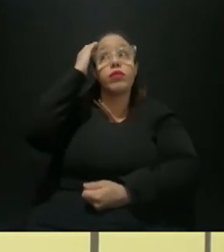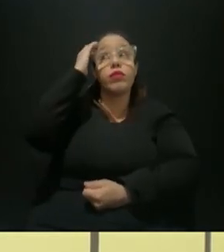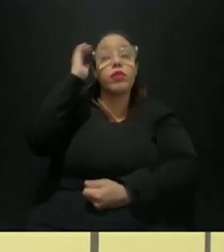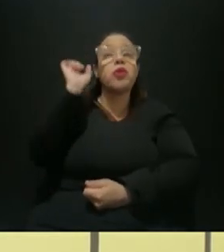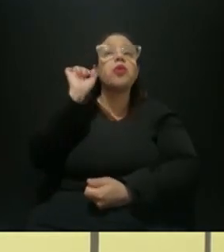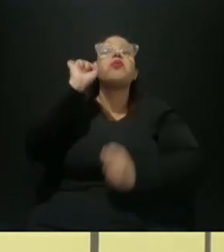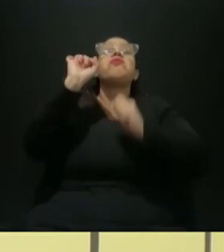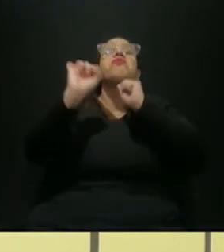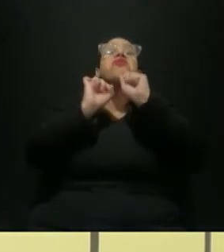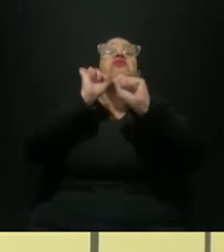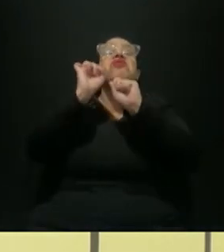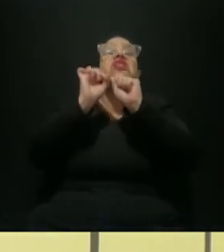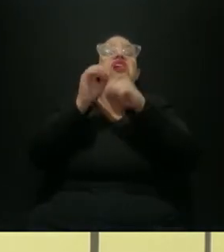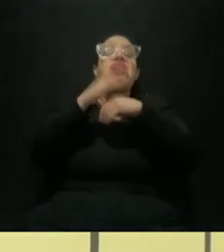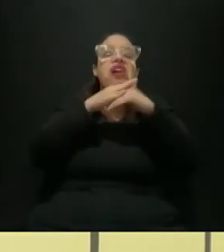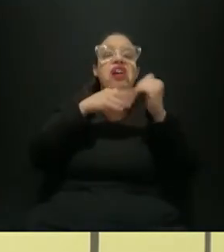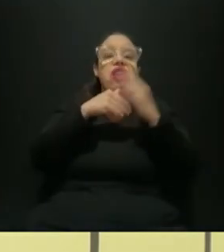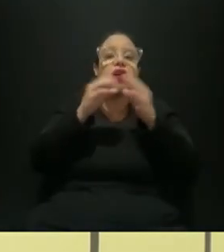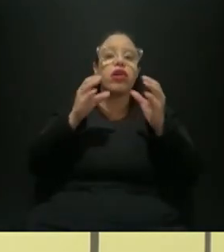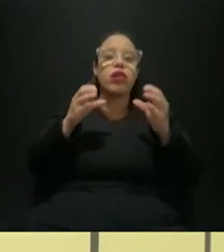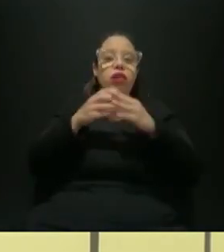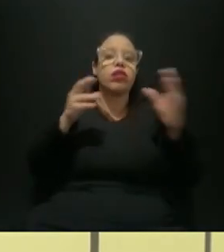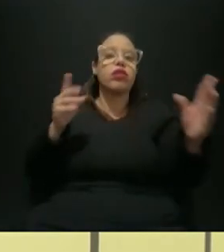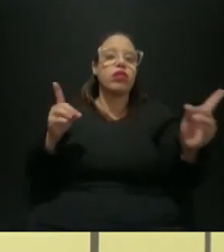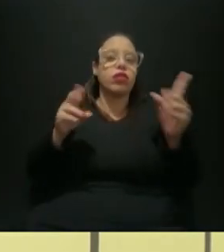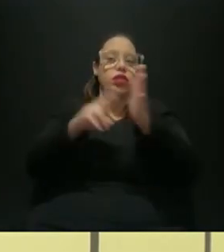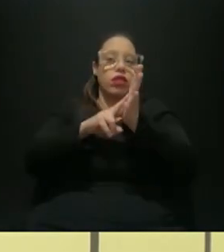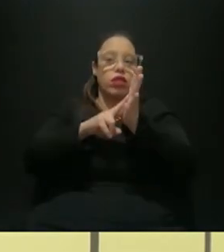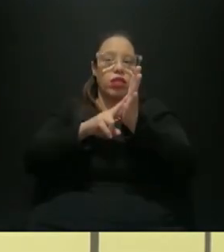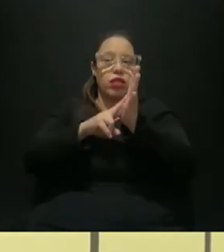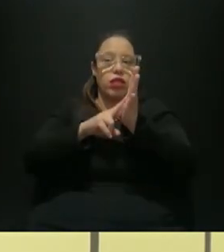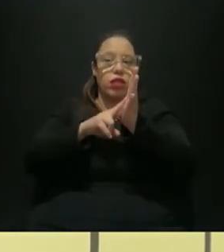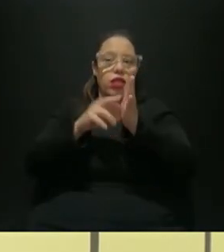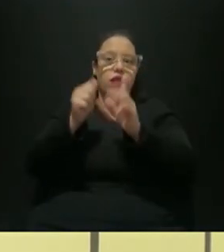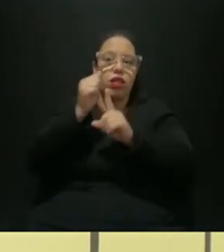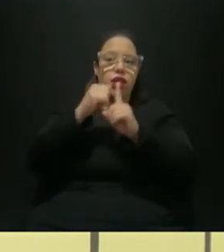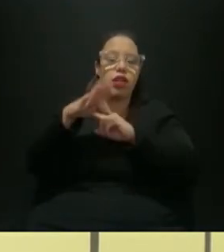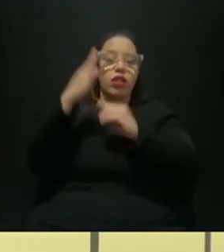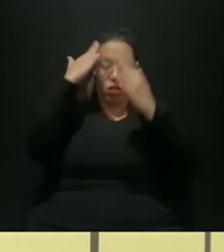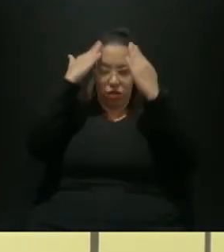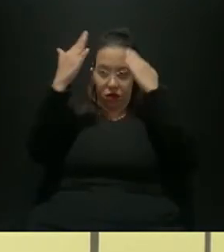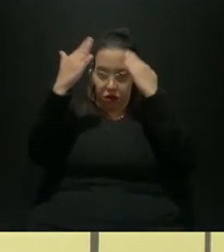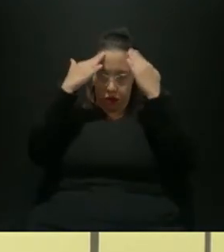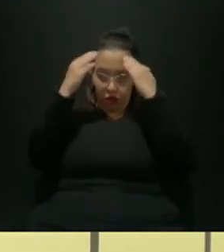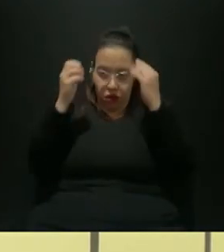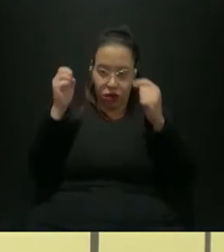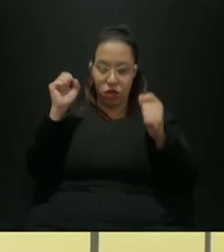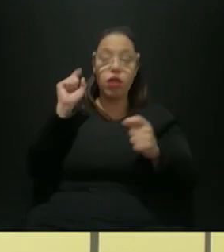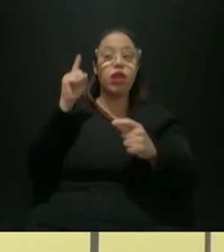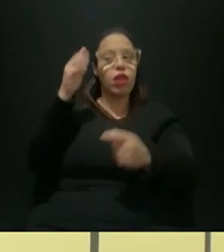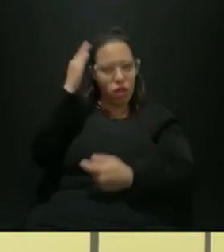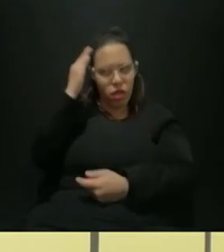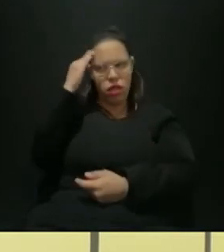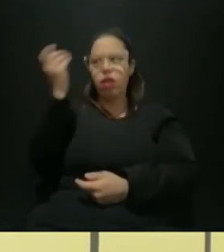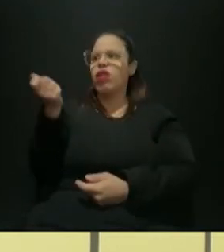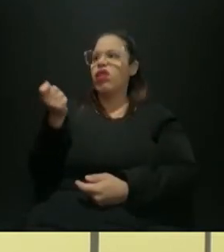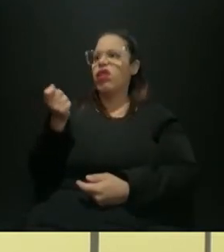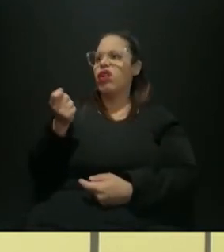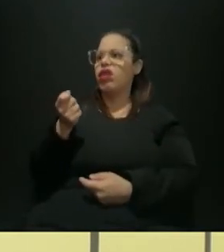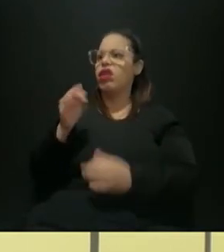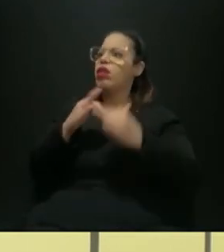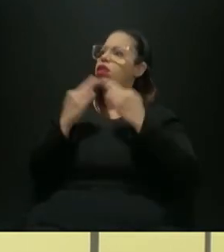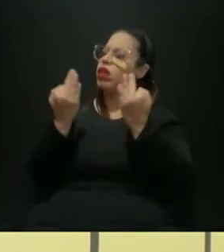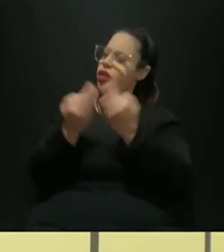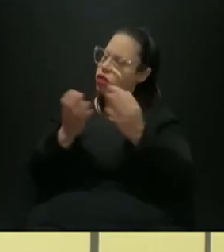quem é a equipe de referência, eles sabem quem é o assistente social, o psicólogo que cuida do caso deles, sabem quem é a família acolhedora,